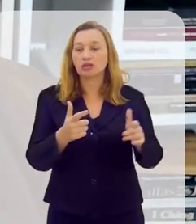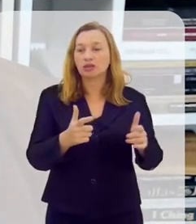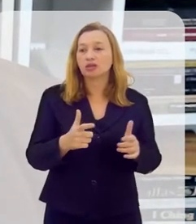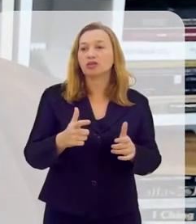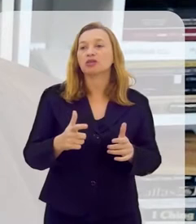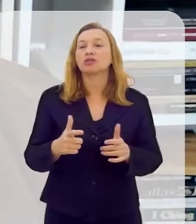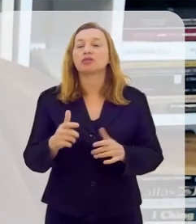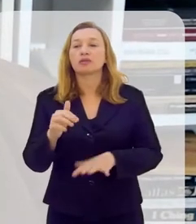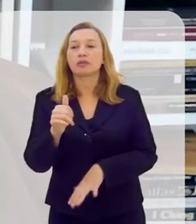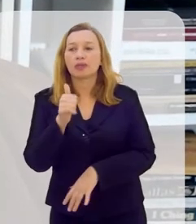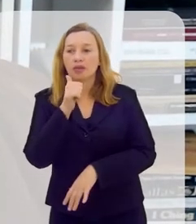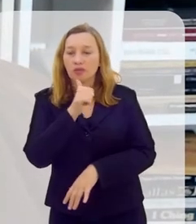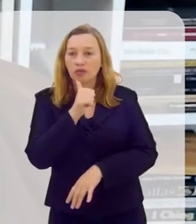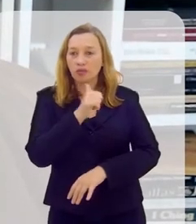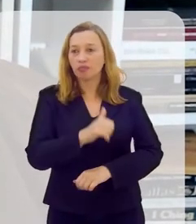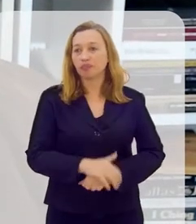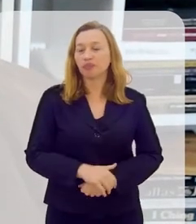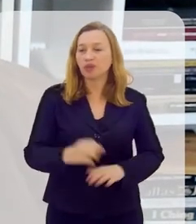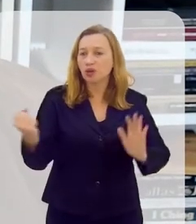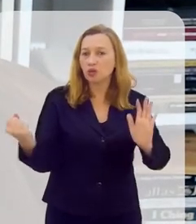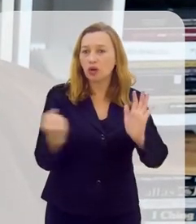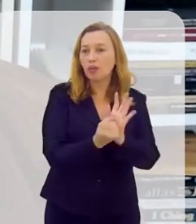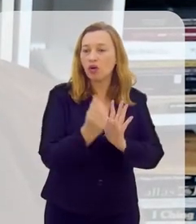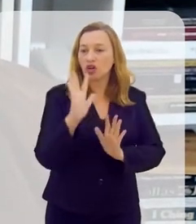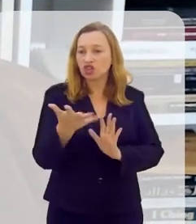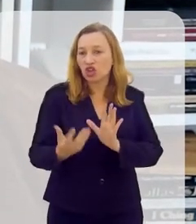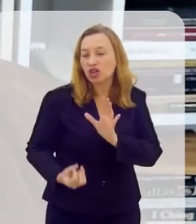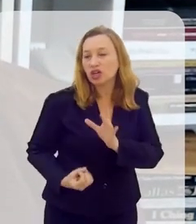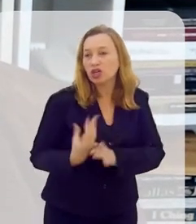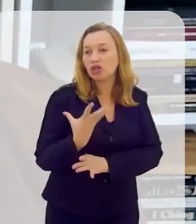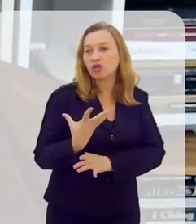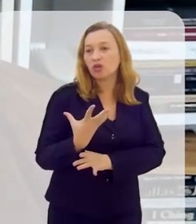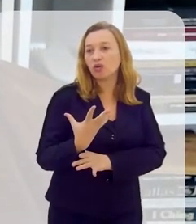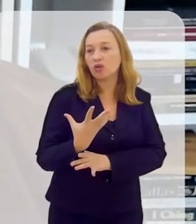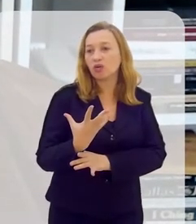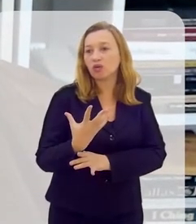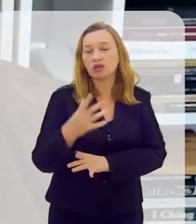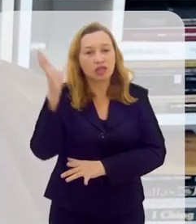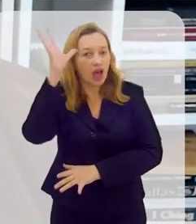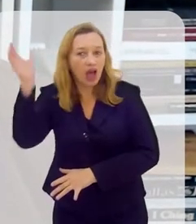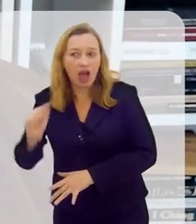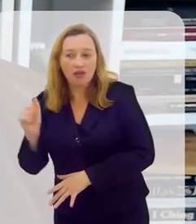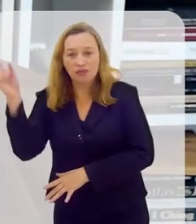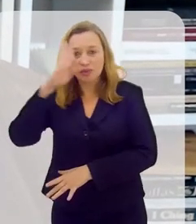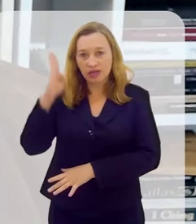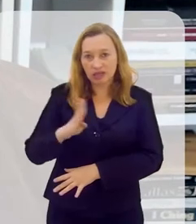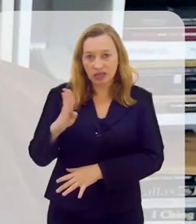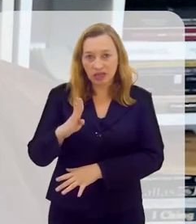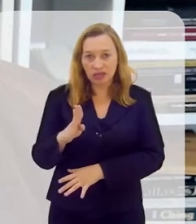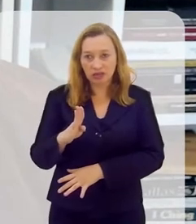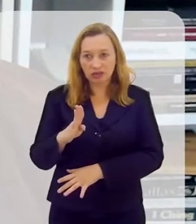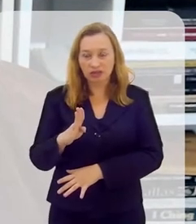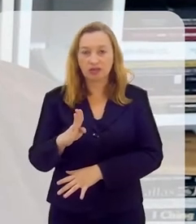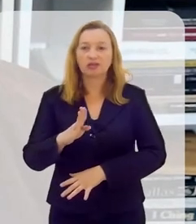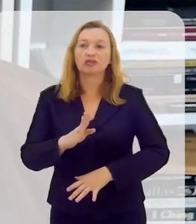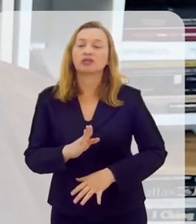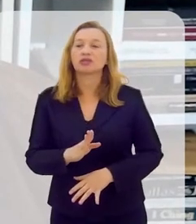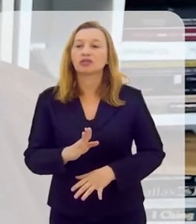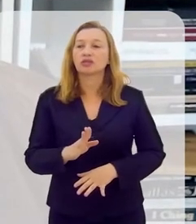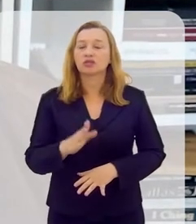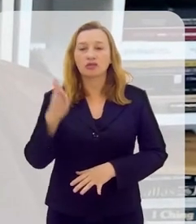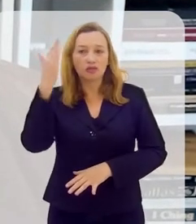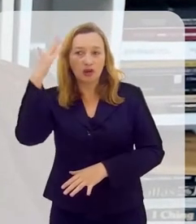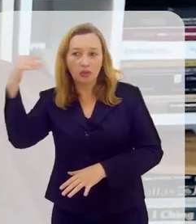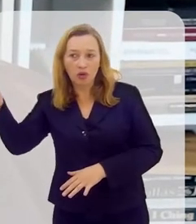Recôncavo e do protagonismo feminino. Sua marca já nasceu enaltecendo a estética afro-brasileira no formato slow